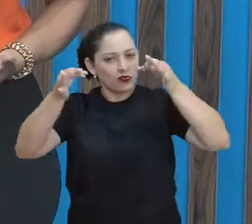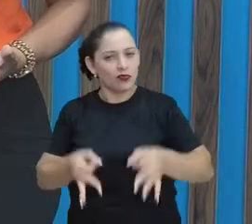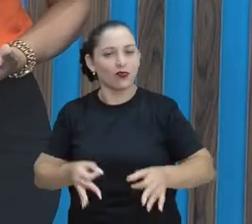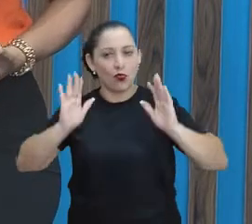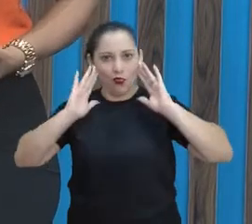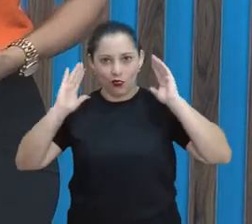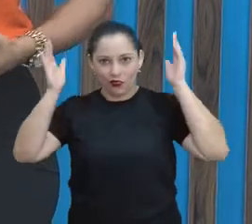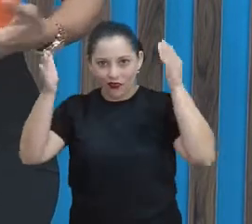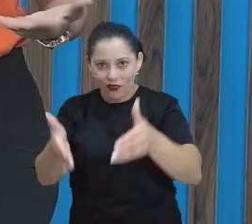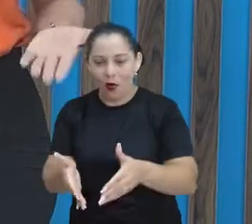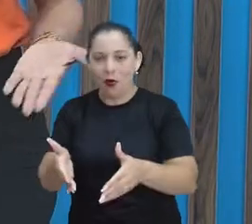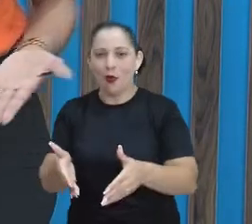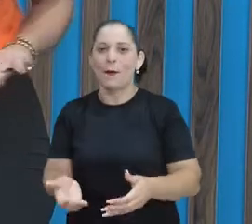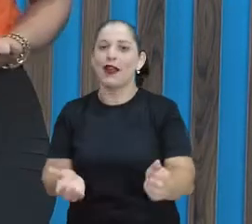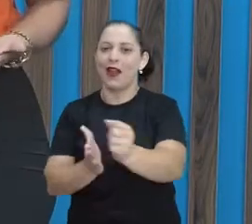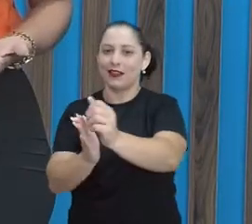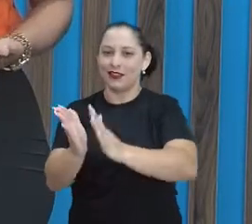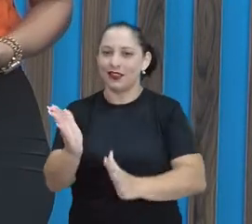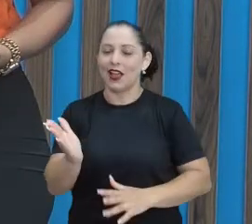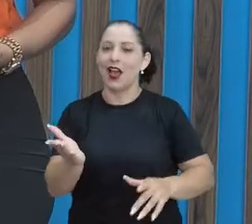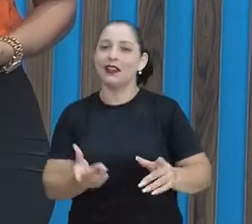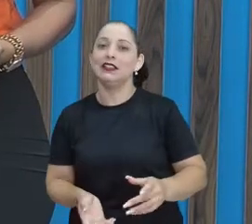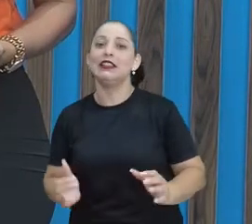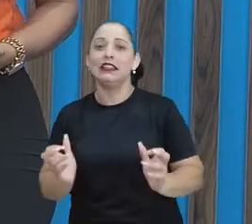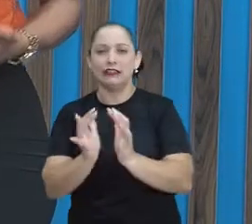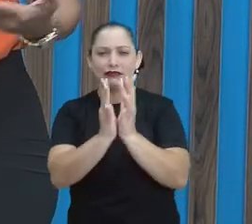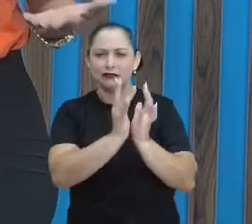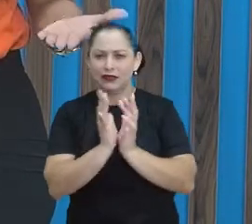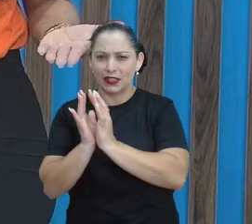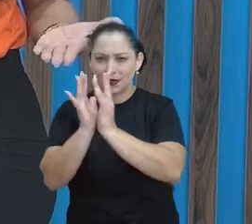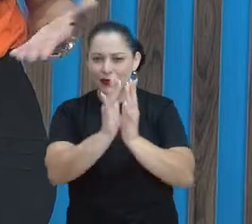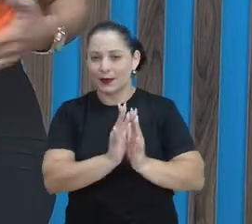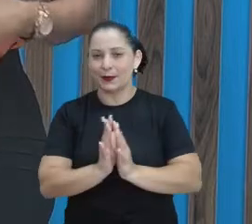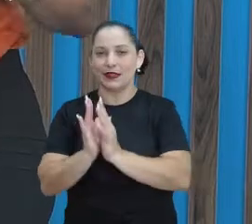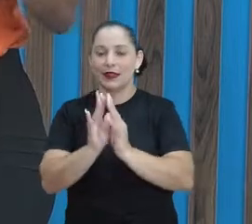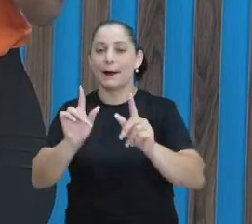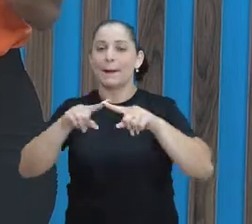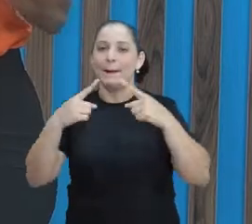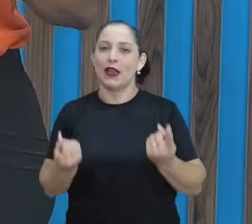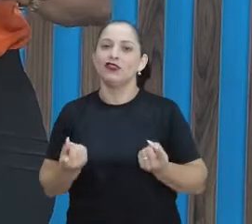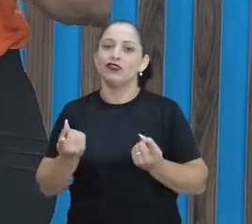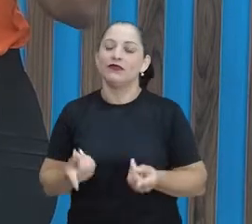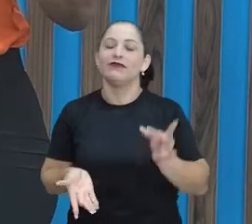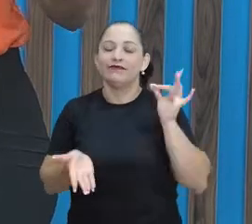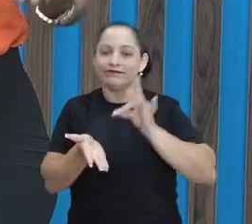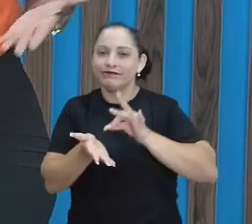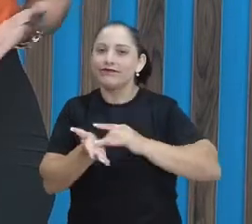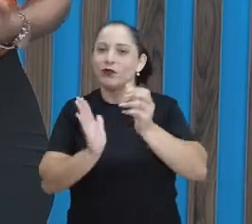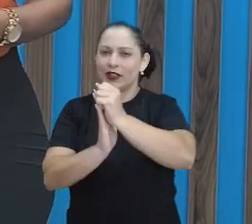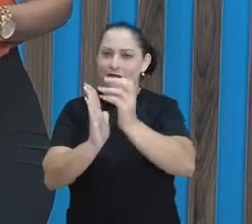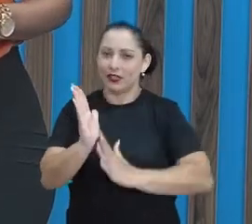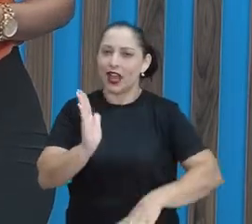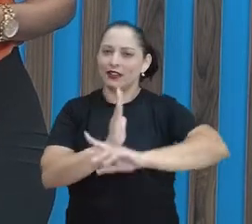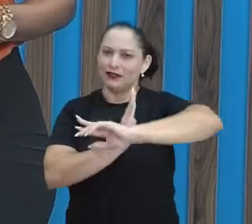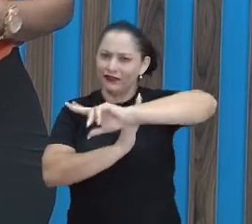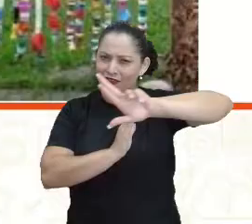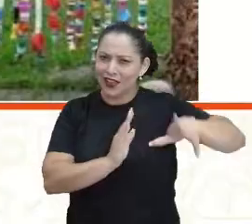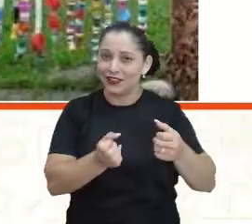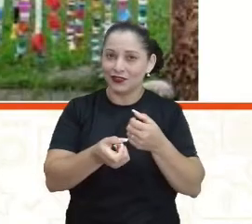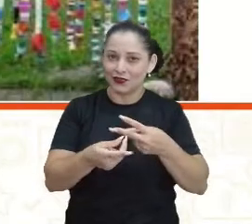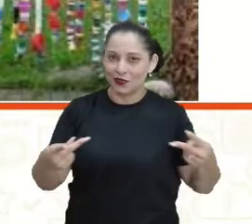para aquela atividade, para aquela dinâmica daquele momento. Mas, obviamente, que numa atividade a gente pode explorar vários